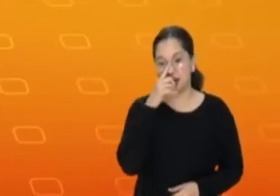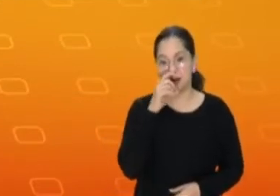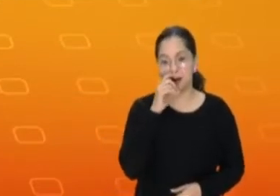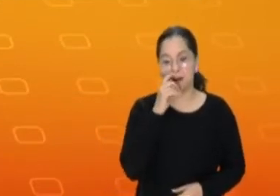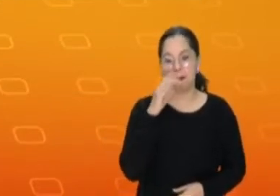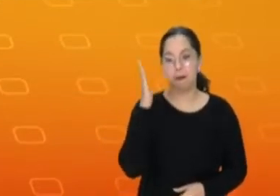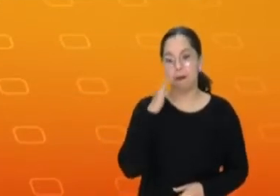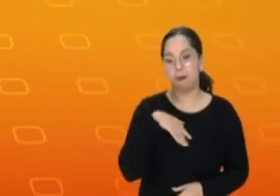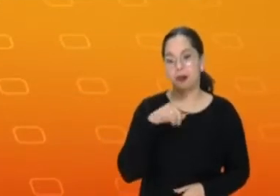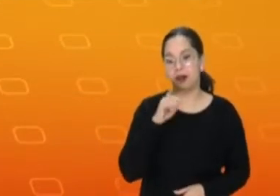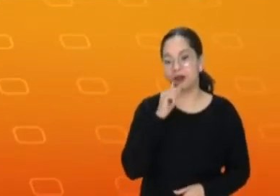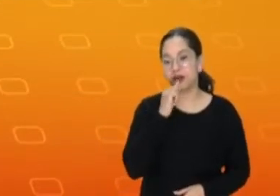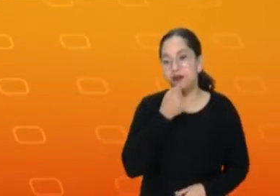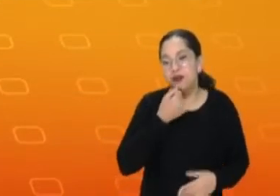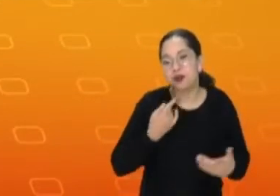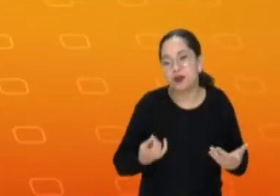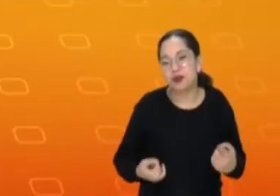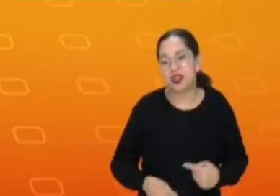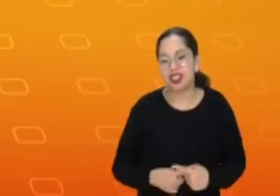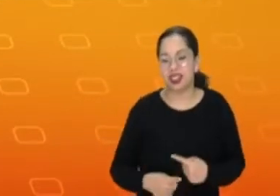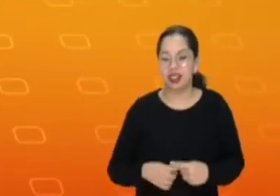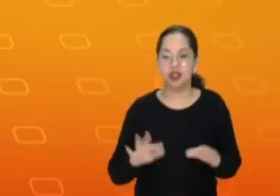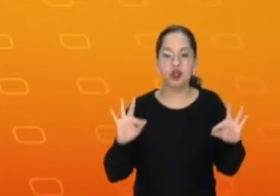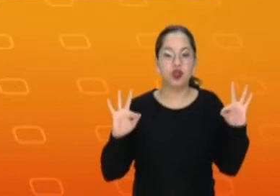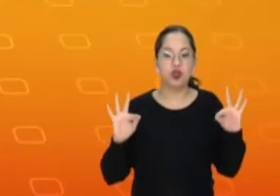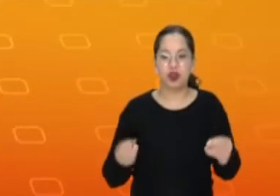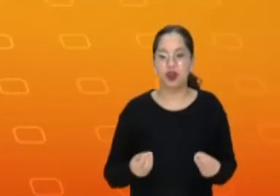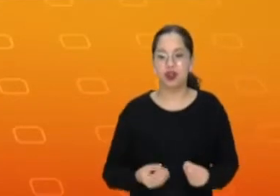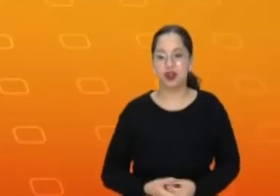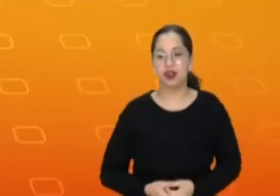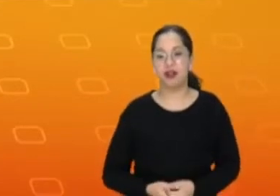mal, infelizmente, acho que de todo mundo que está aqui, que